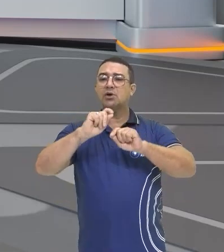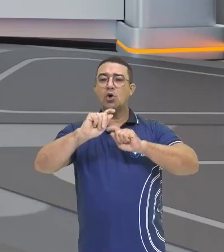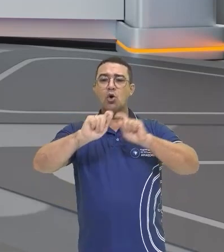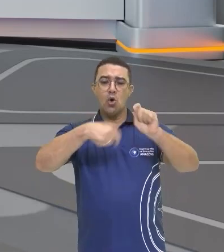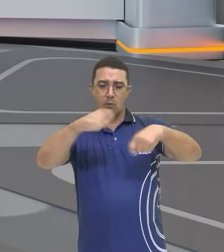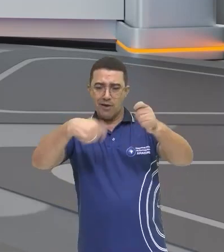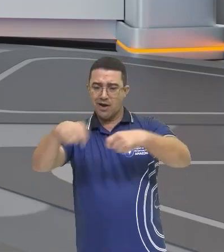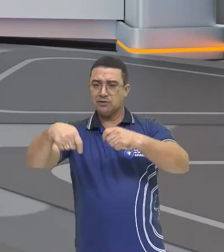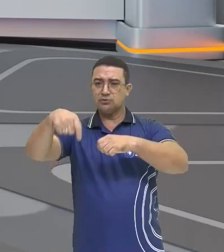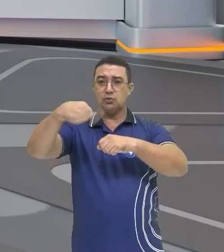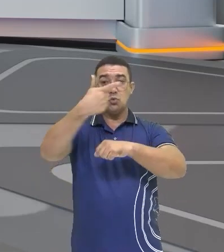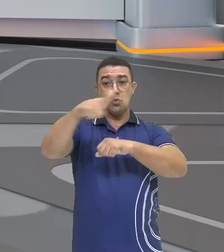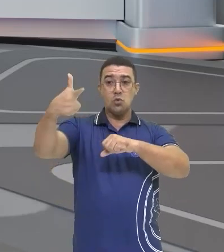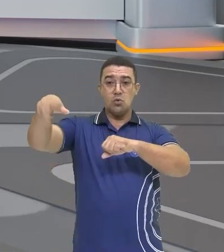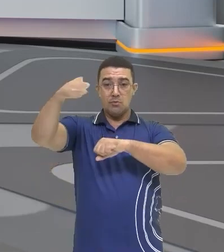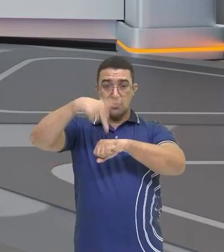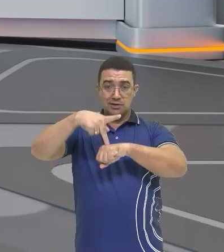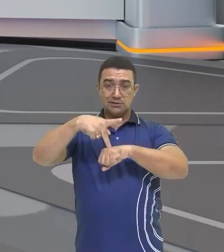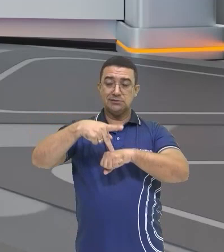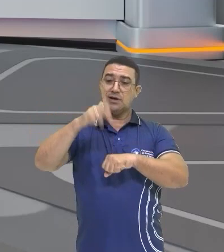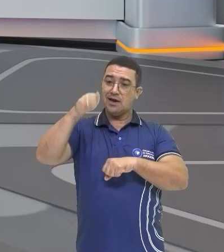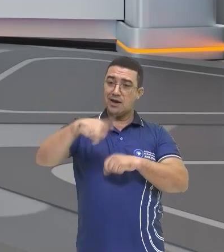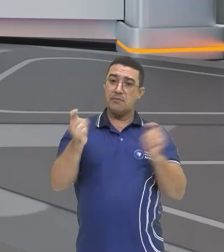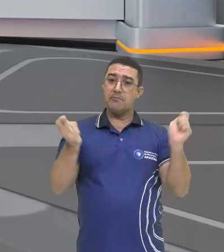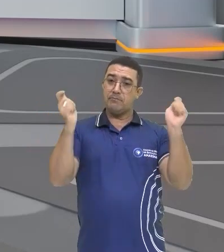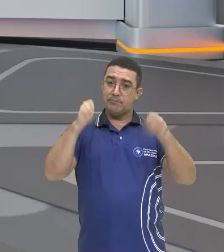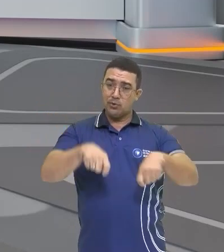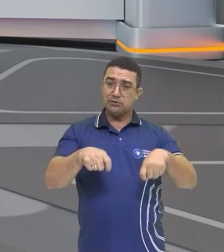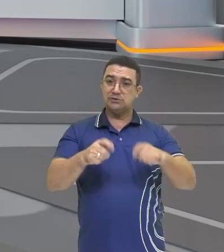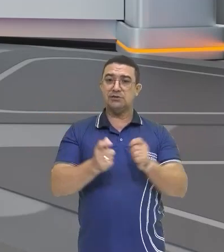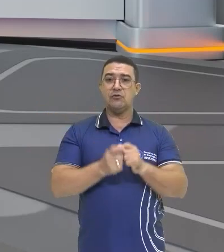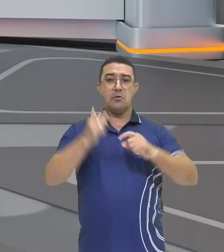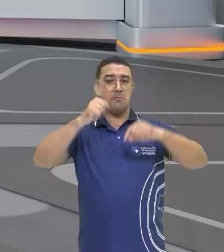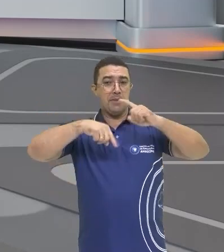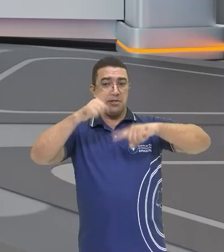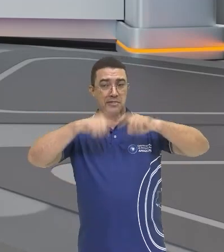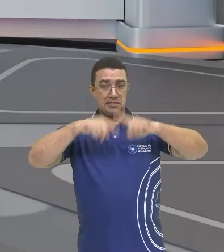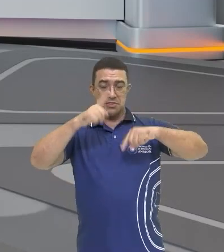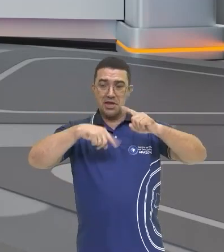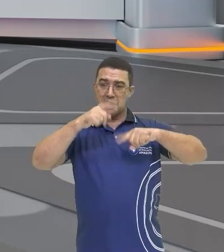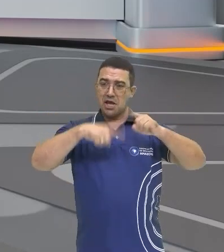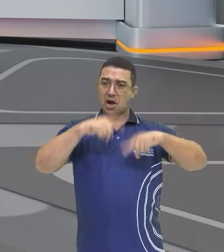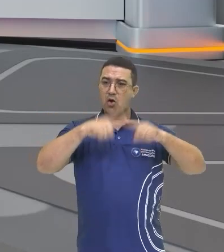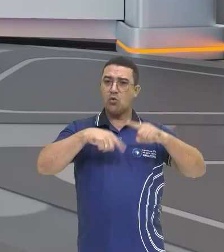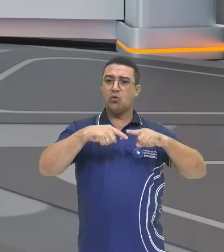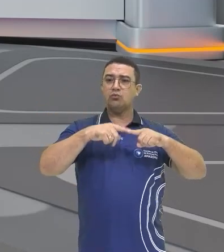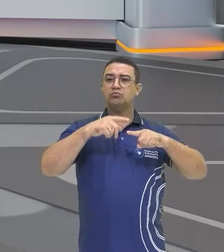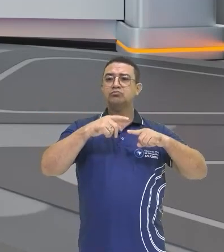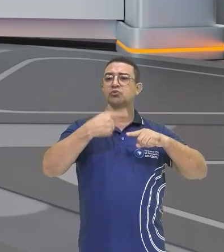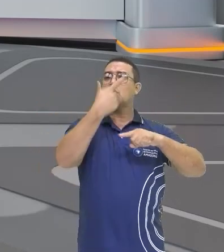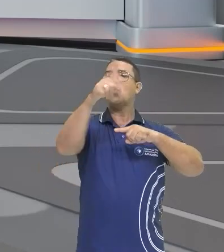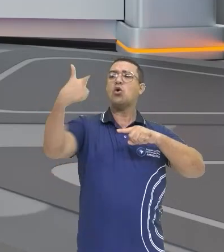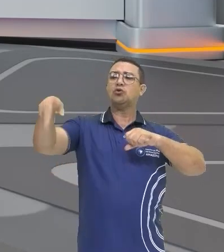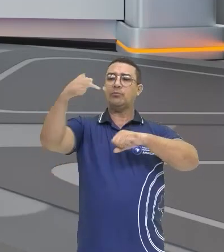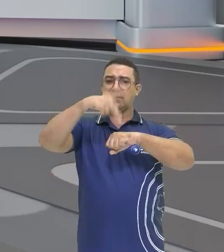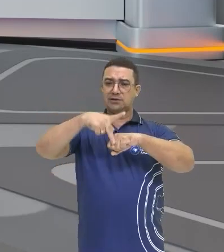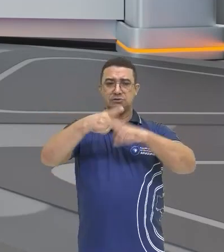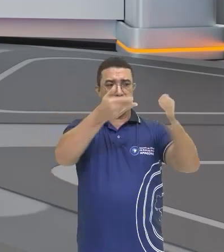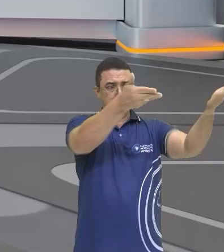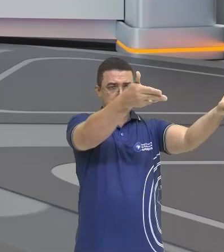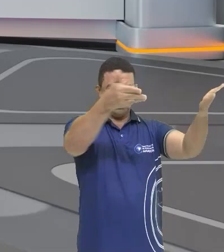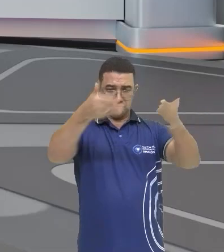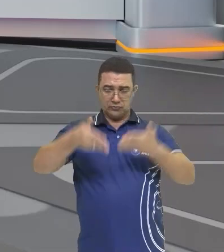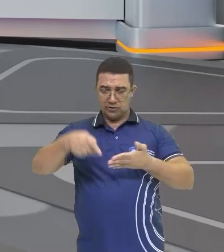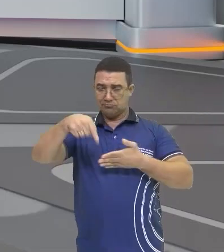é a possibilidade da gente importar produtos existentes em outros países. Então, a gente